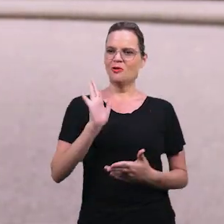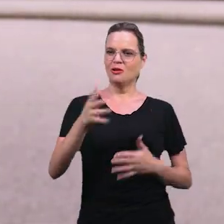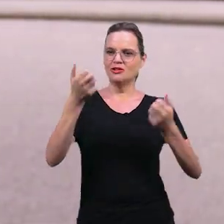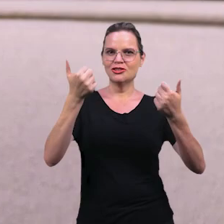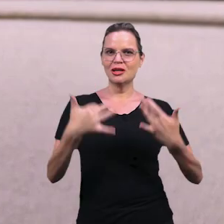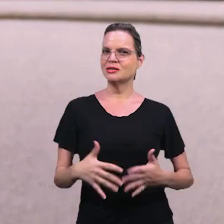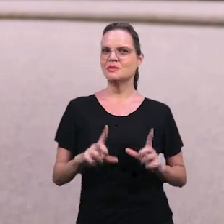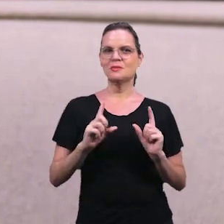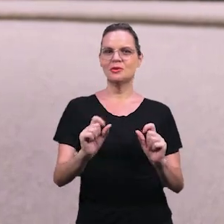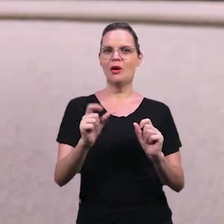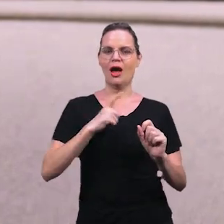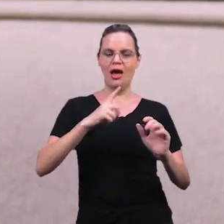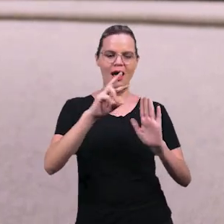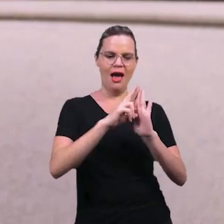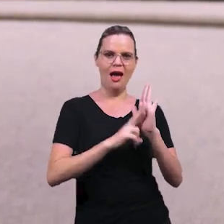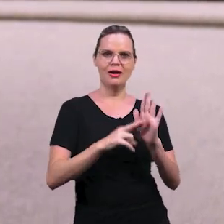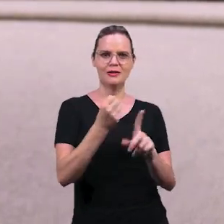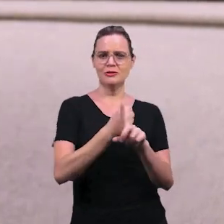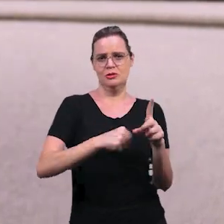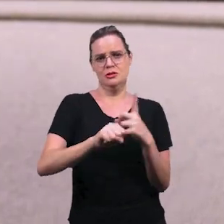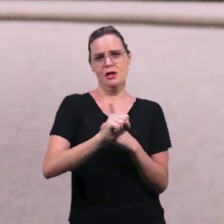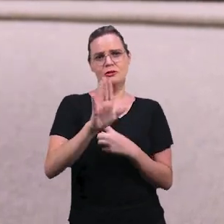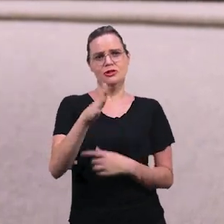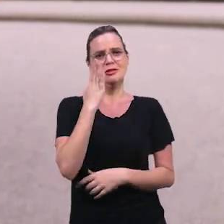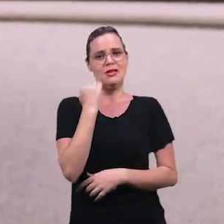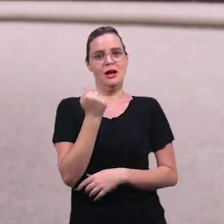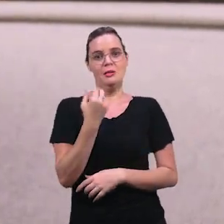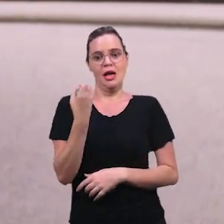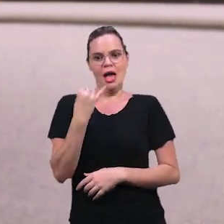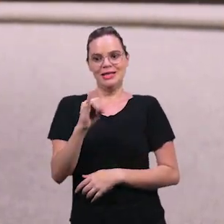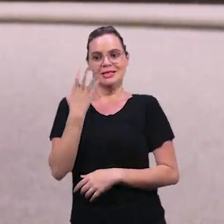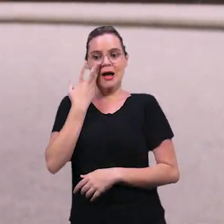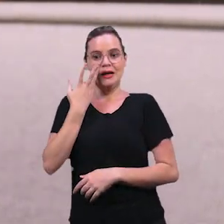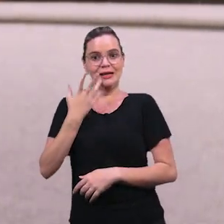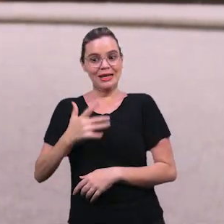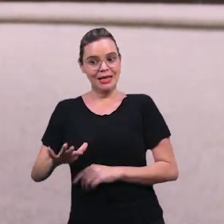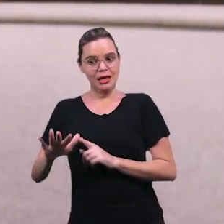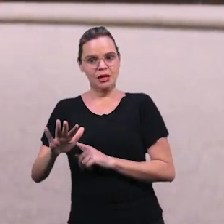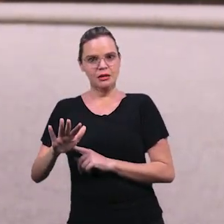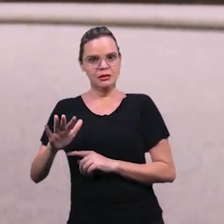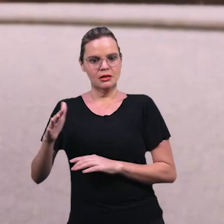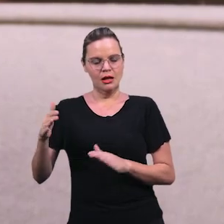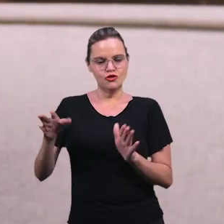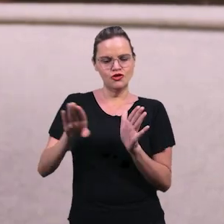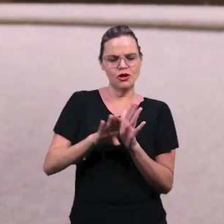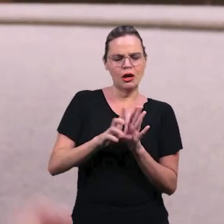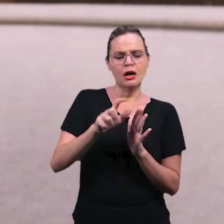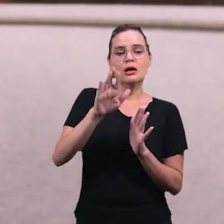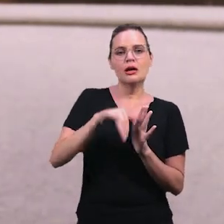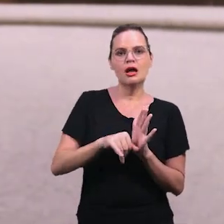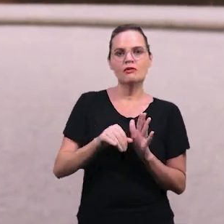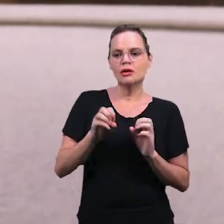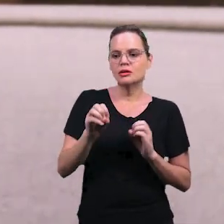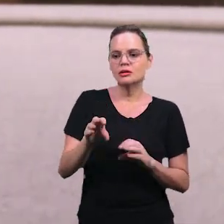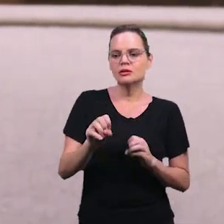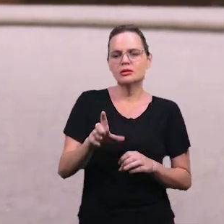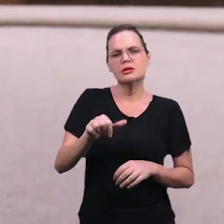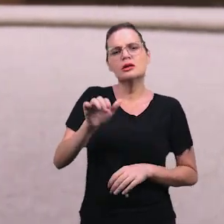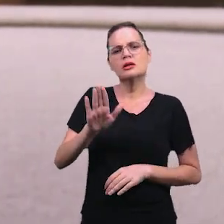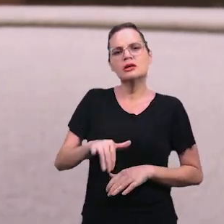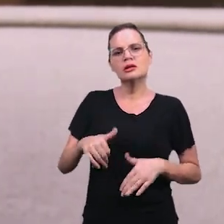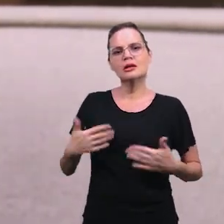Kézia, né, colocou, são regras sociais. E quando a criança chega no mundo, quem é que vai passar isso para